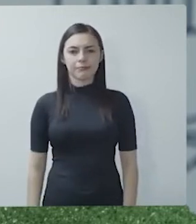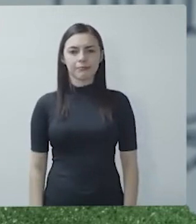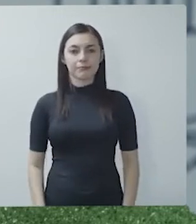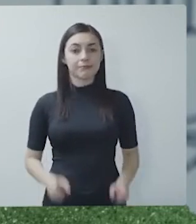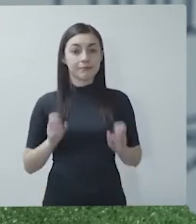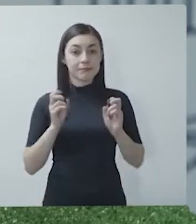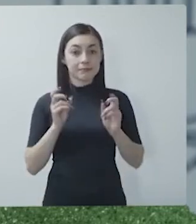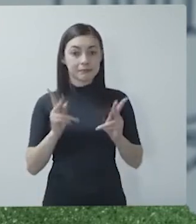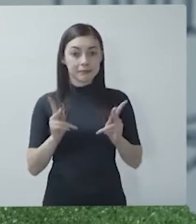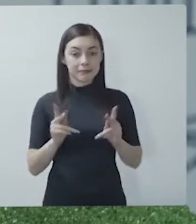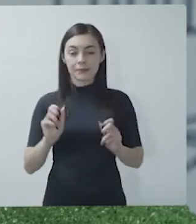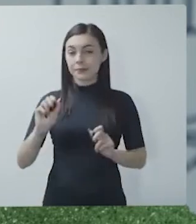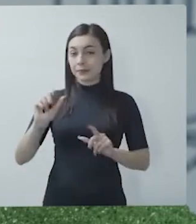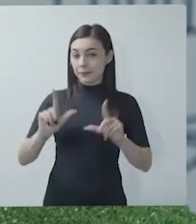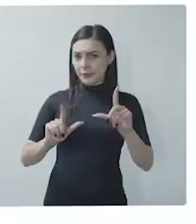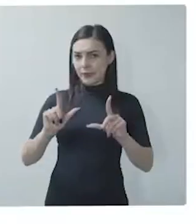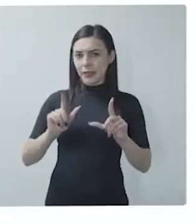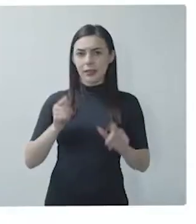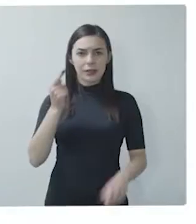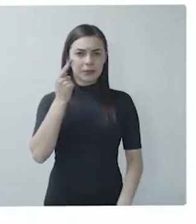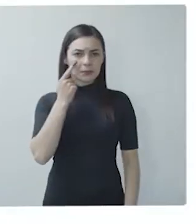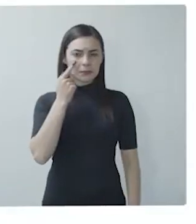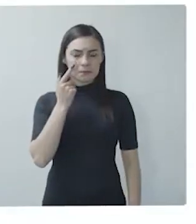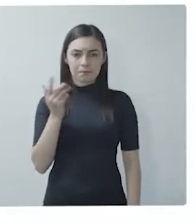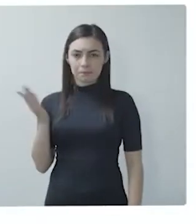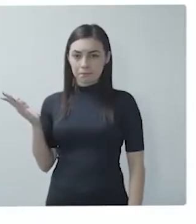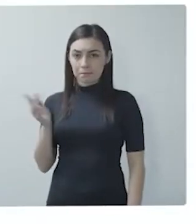Certo? Olhem lá na tela, é a voltinha.